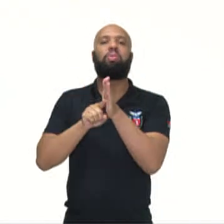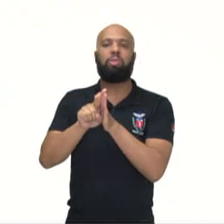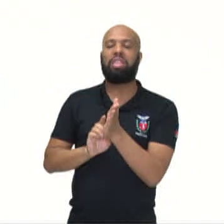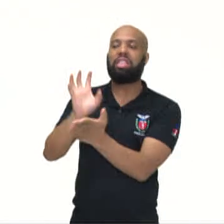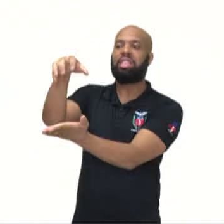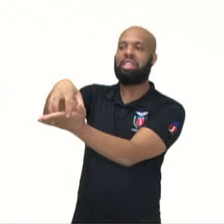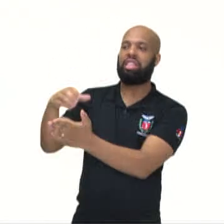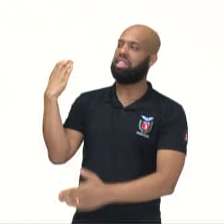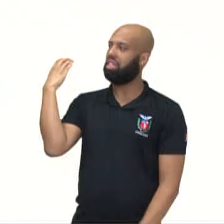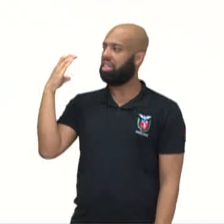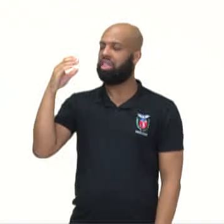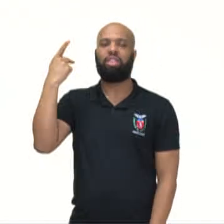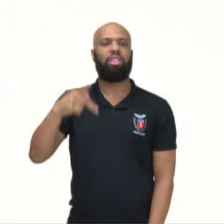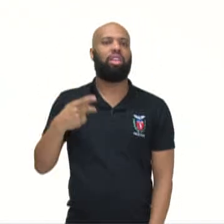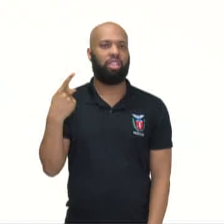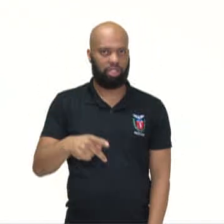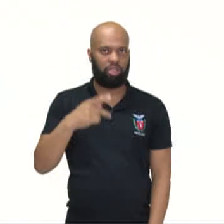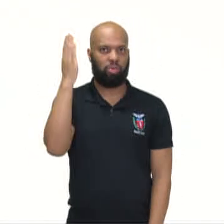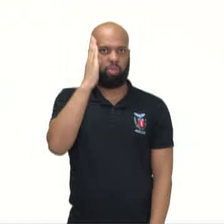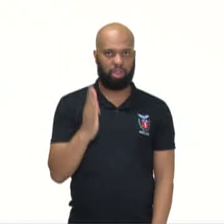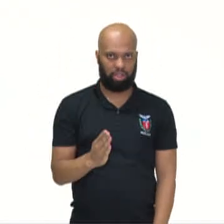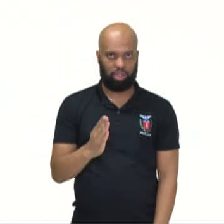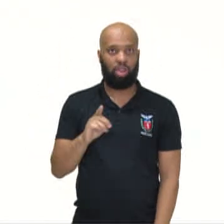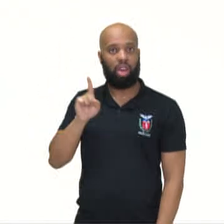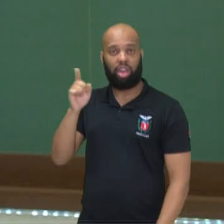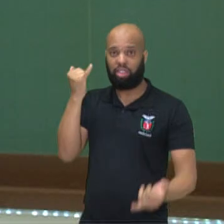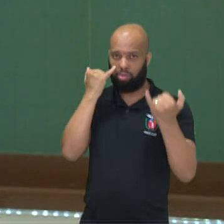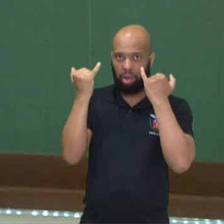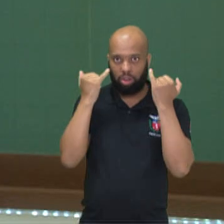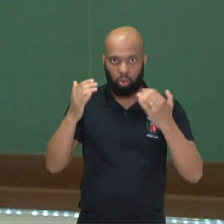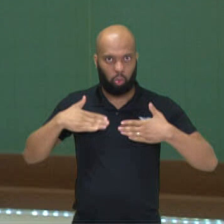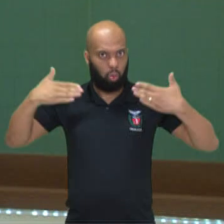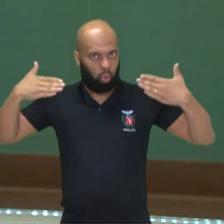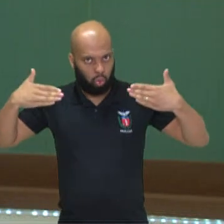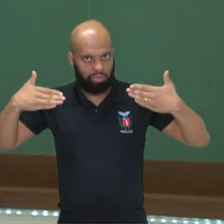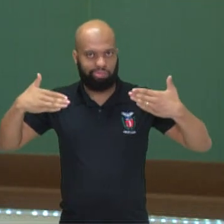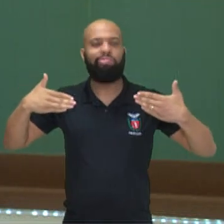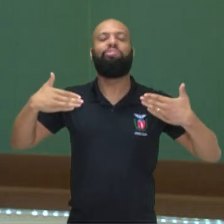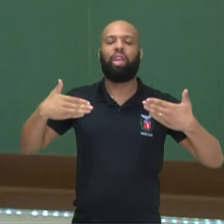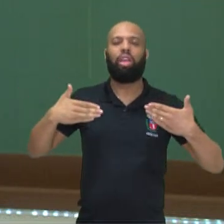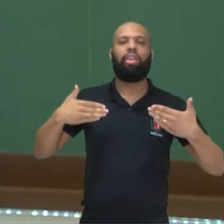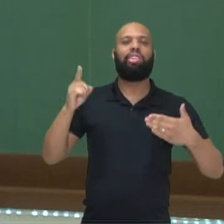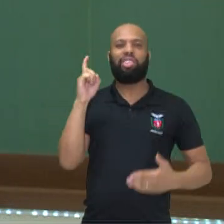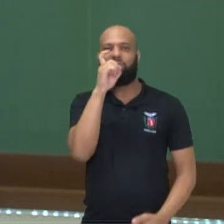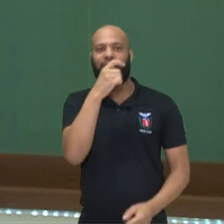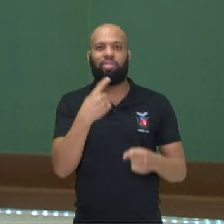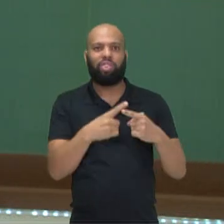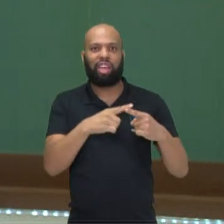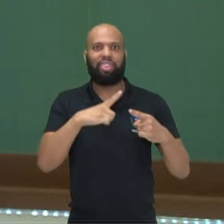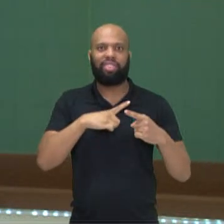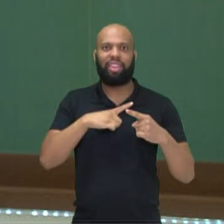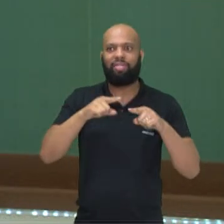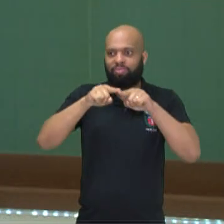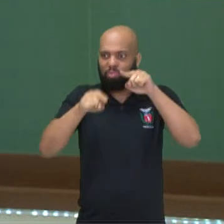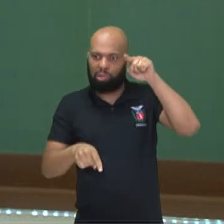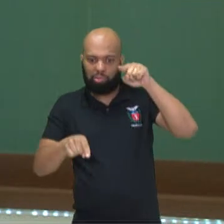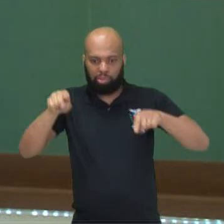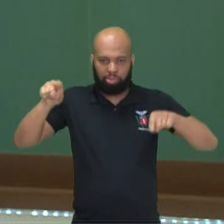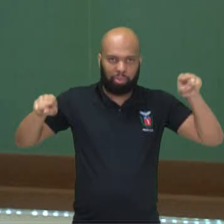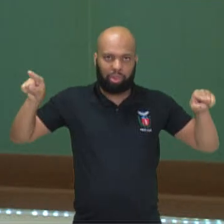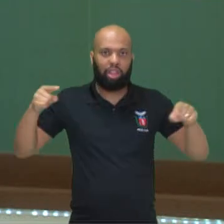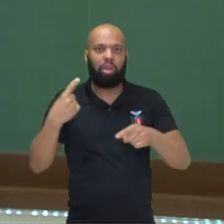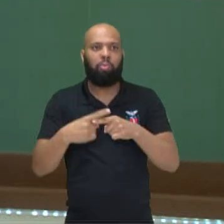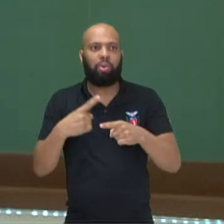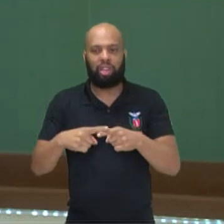pesquisa científica no país. Esses dados te surpreendem? É complicado, é um contraste difícil, né?